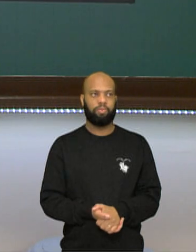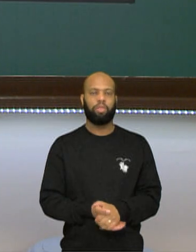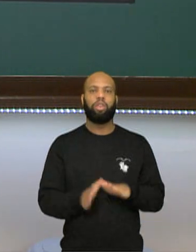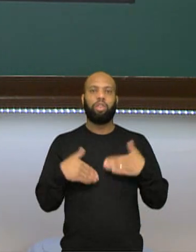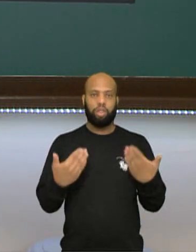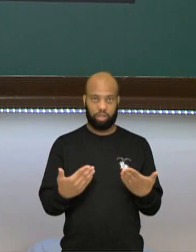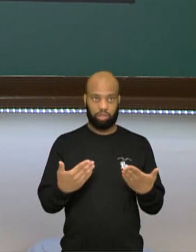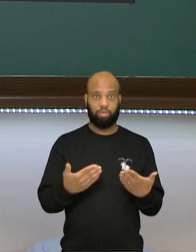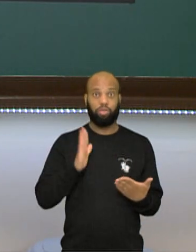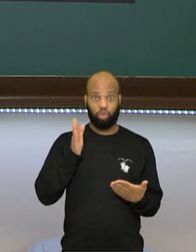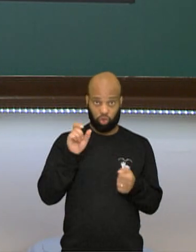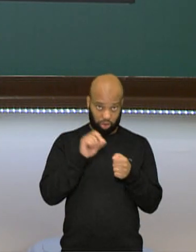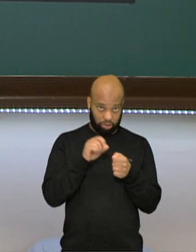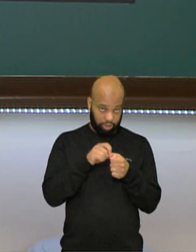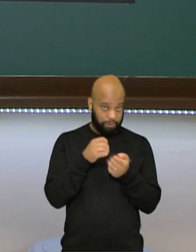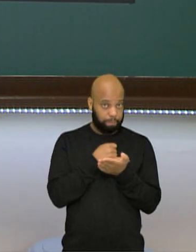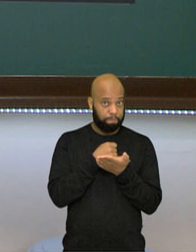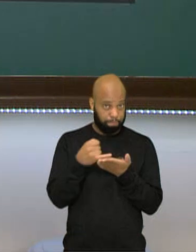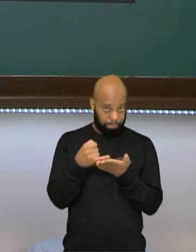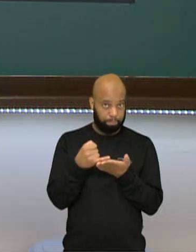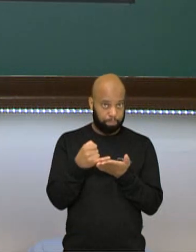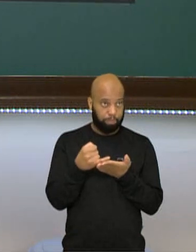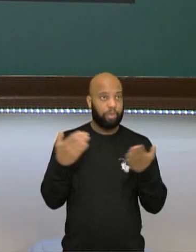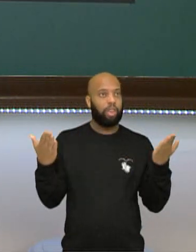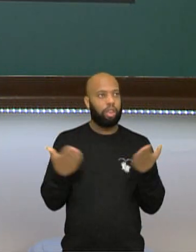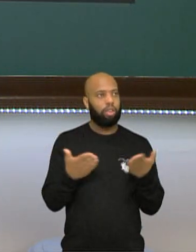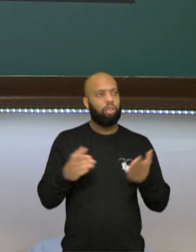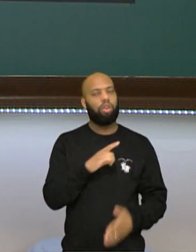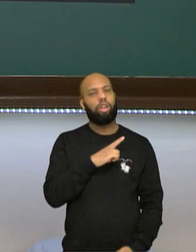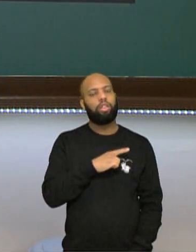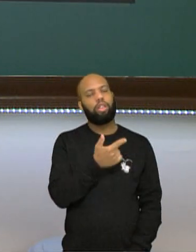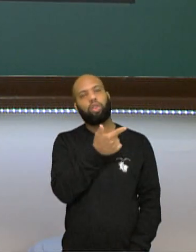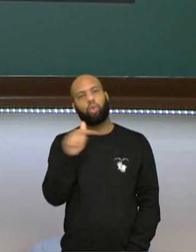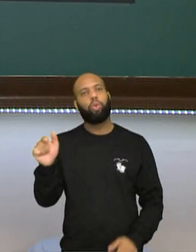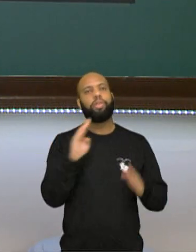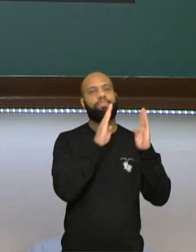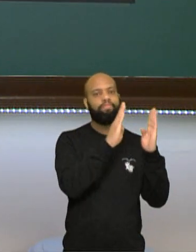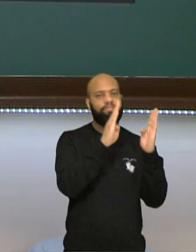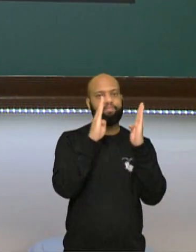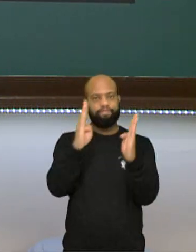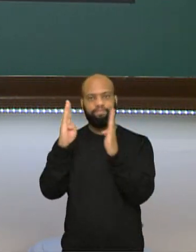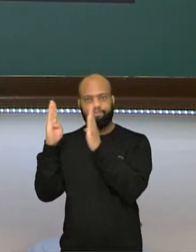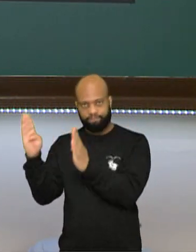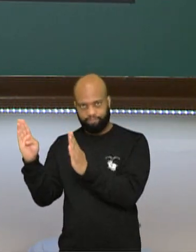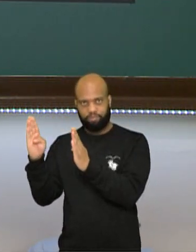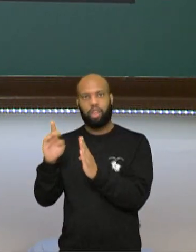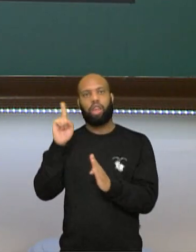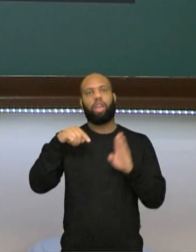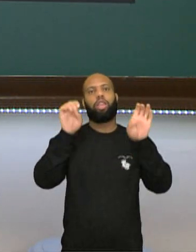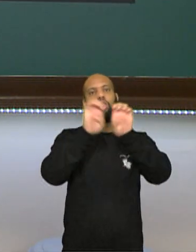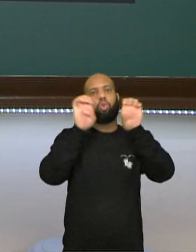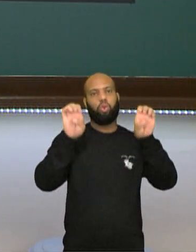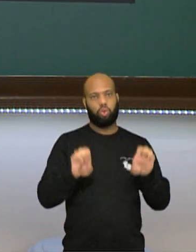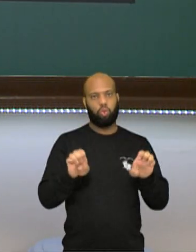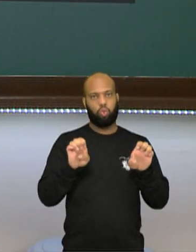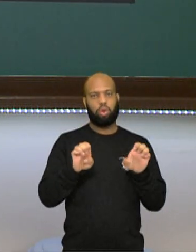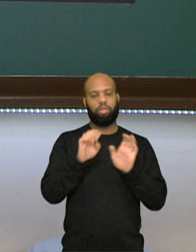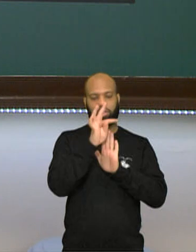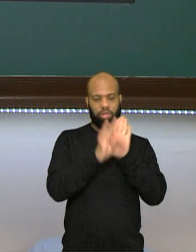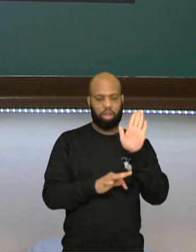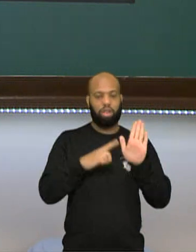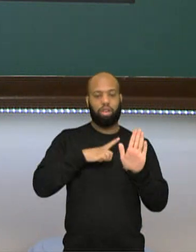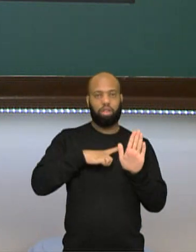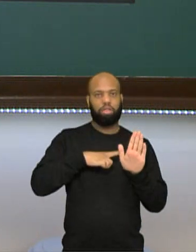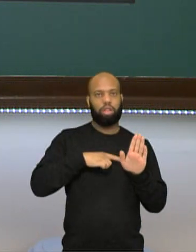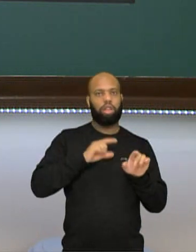Após construída a introdução, nós temos outras partes que fazem a estrutura desse artigo. Temos uma